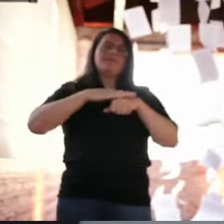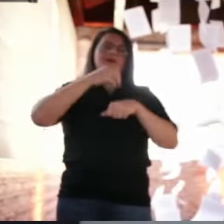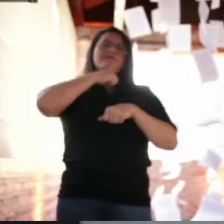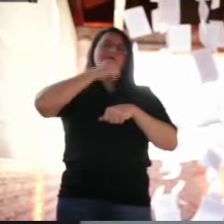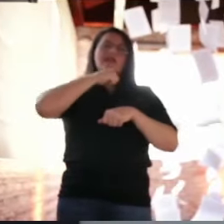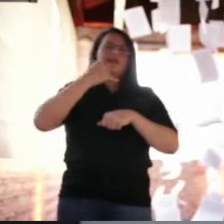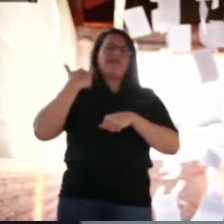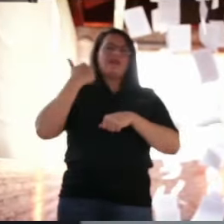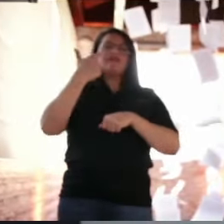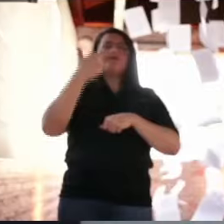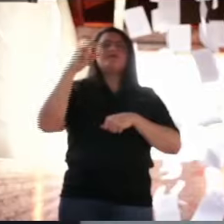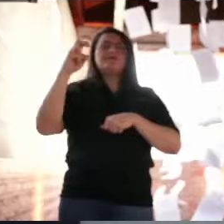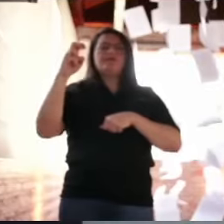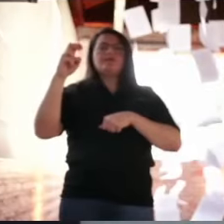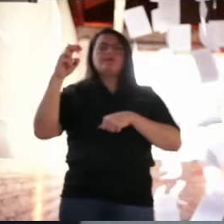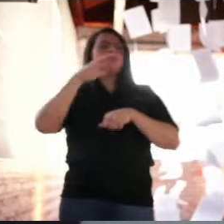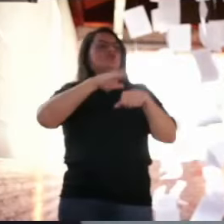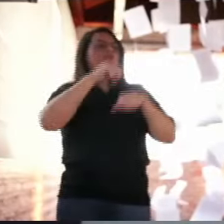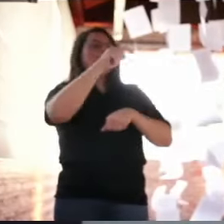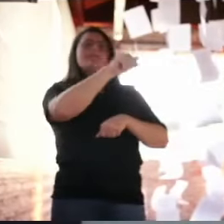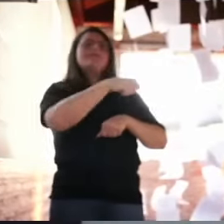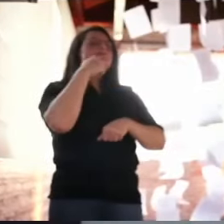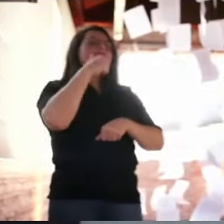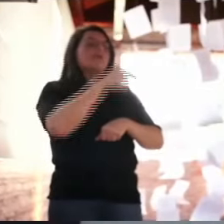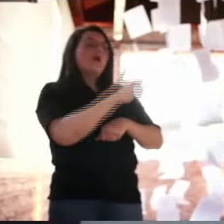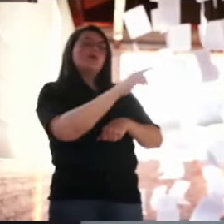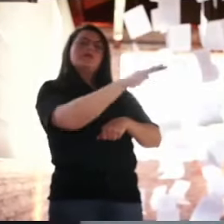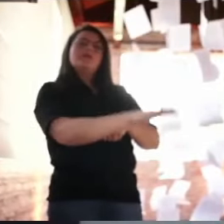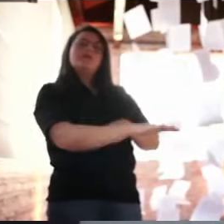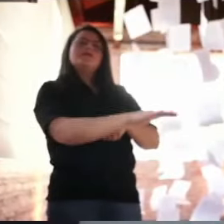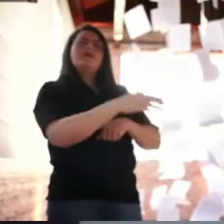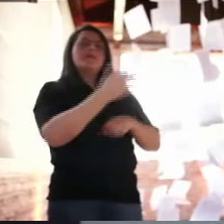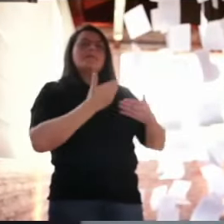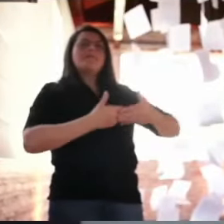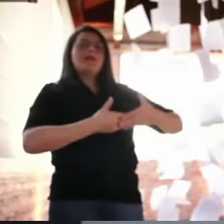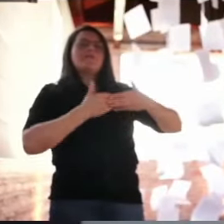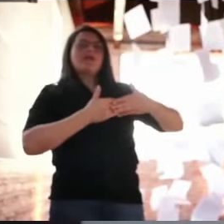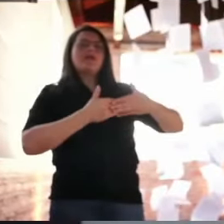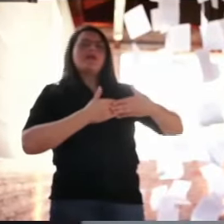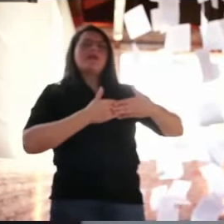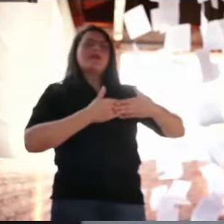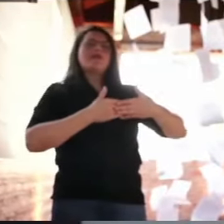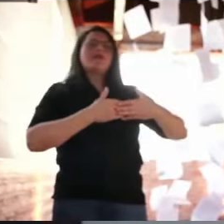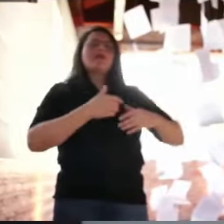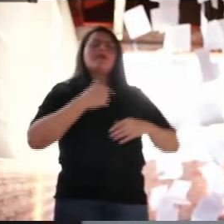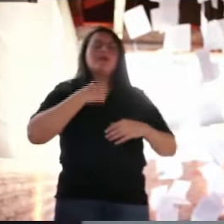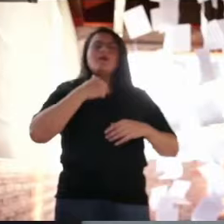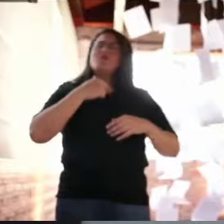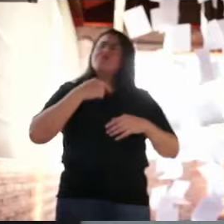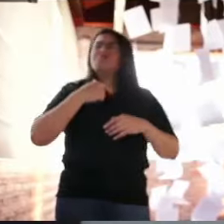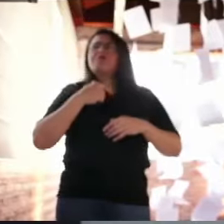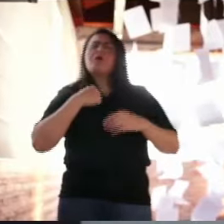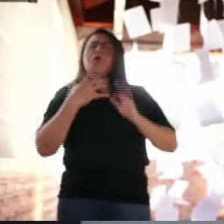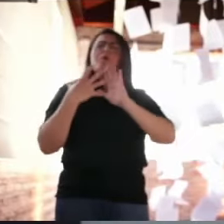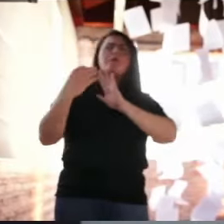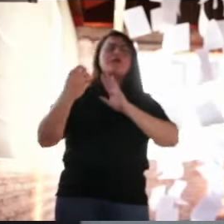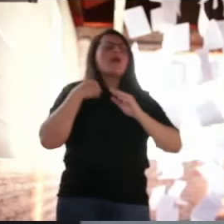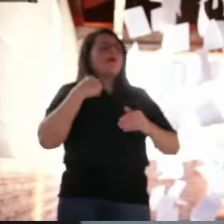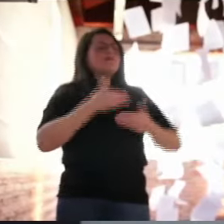ela chama a mais nova de bebê e aí eu me atrevi a chamar mais nova de bebê ela falou não você não pode ela é o meu